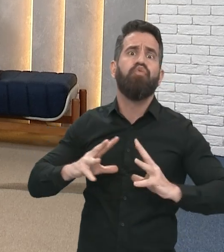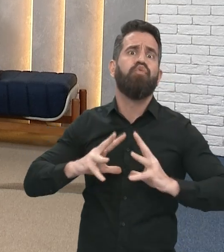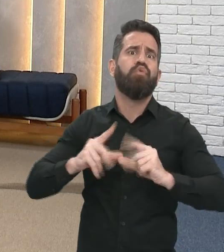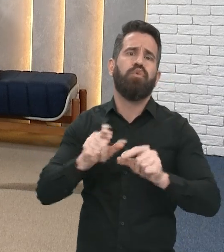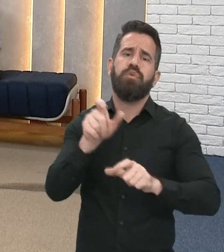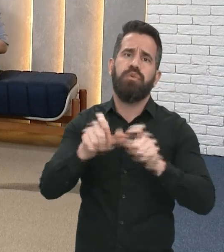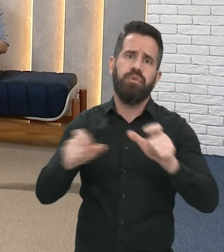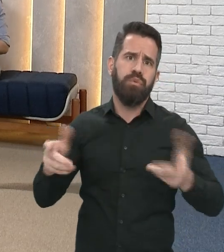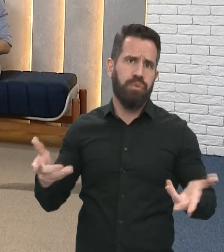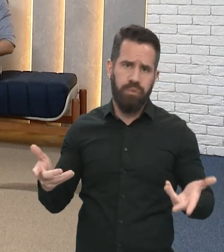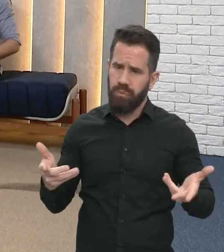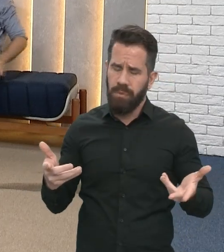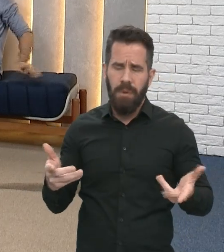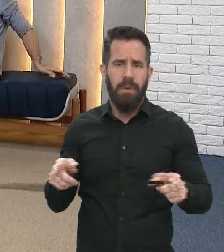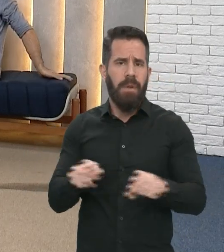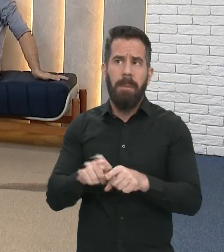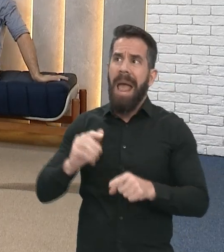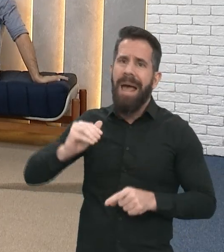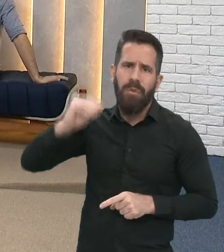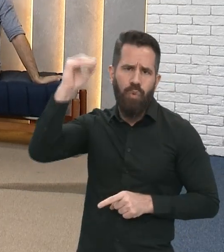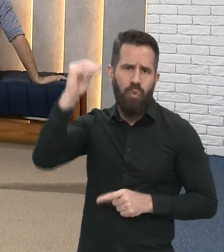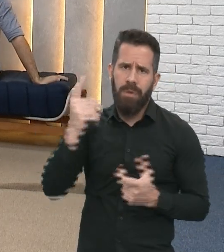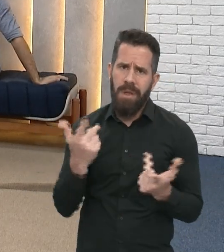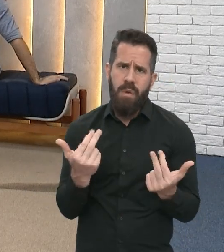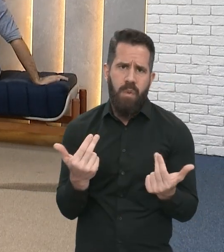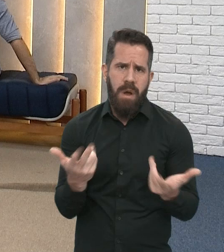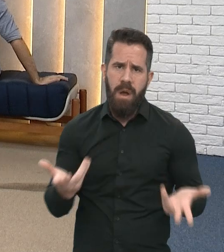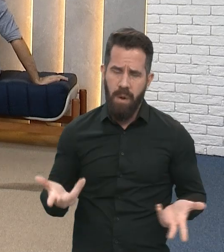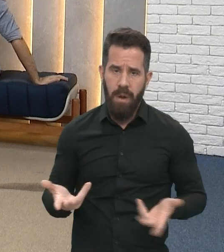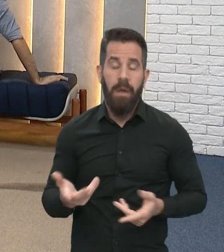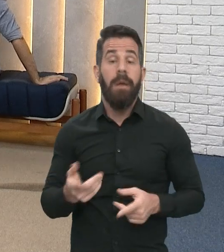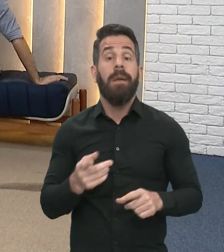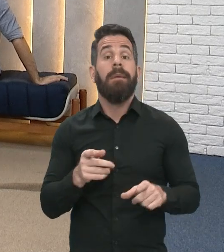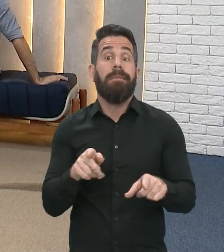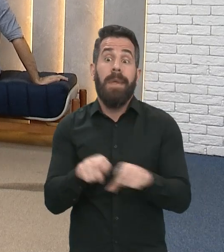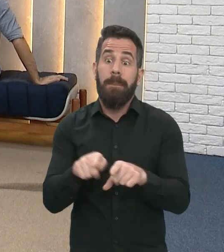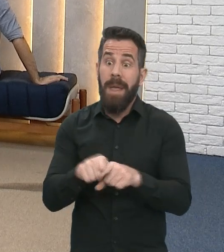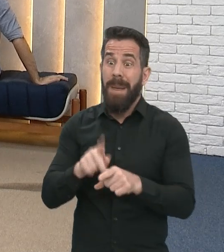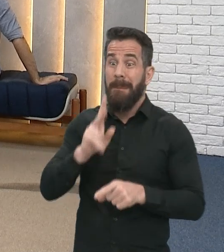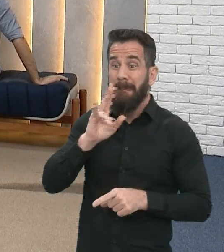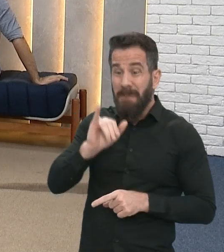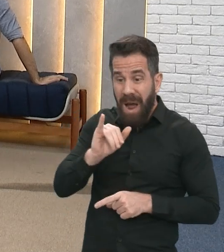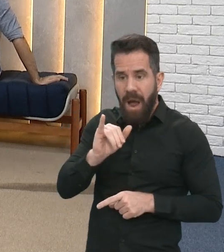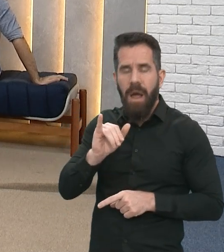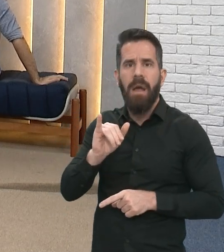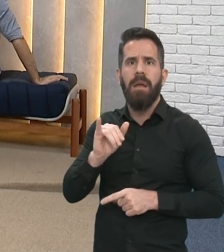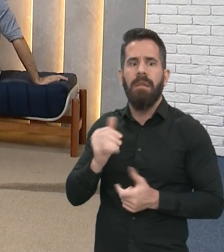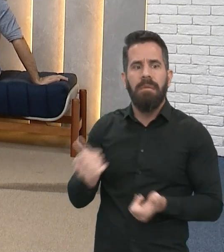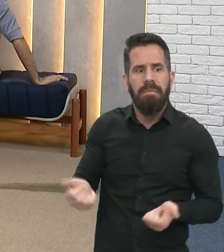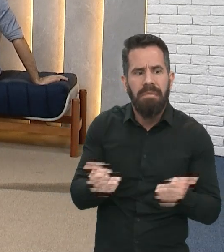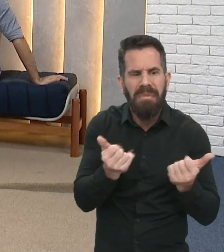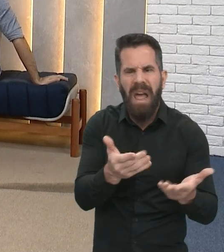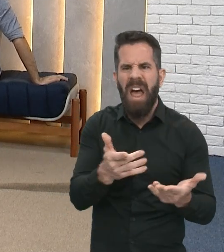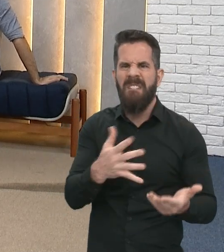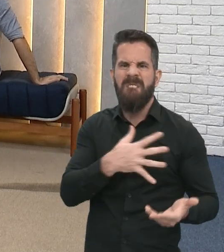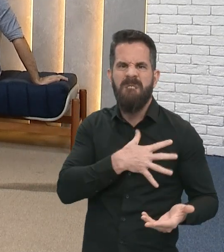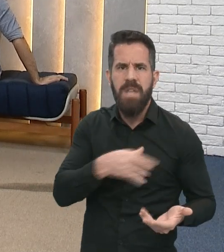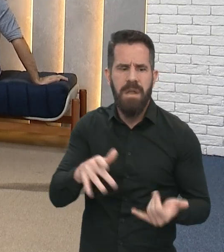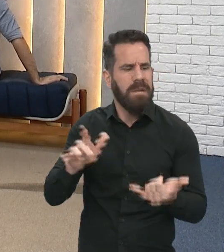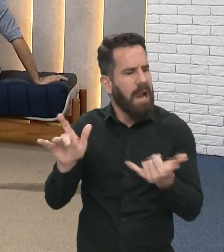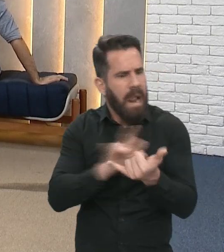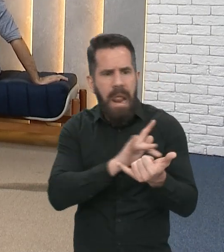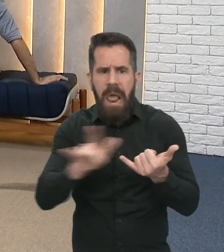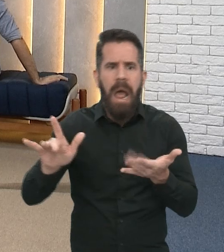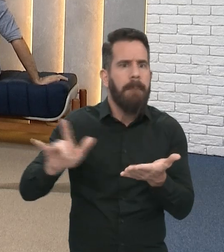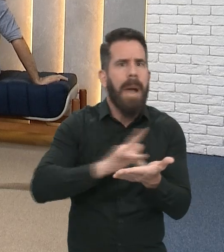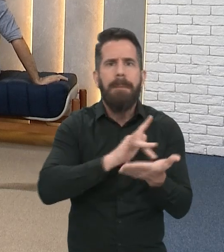tempo inteiro, até porque esses pais que têm os filhos estimulados em tela, eles estão estimulando ainda que não